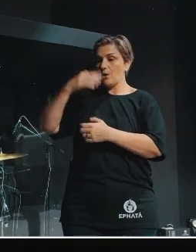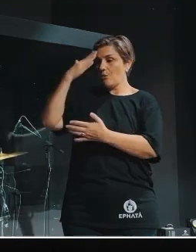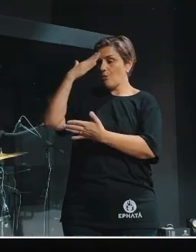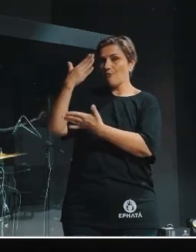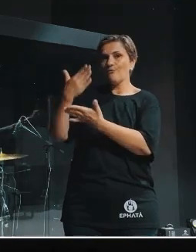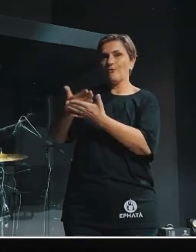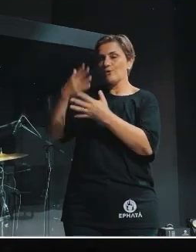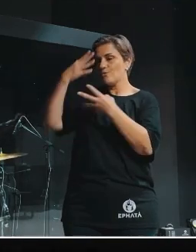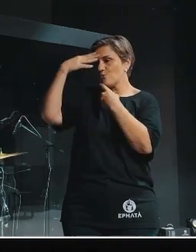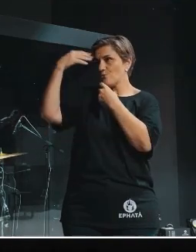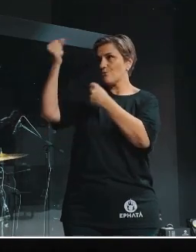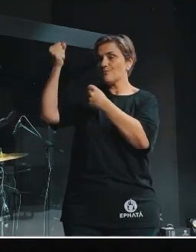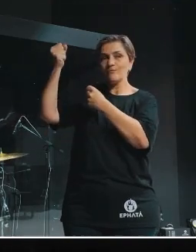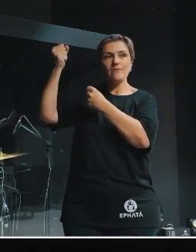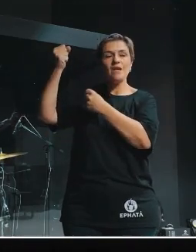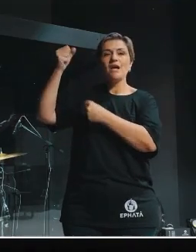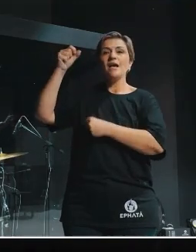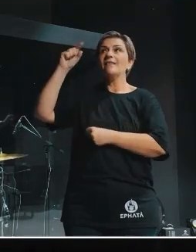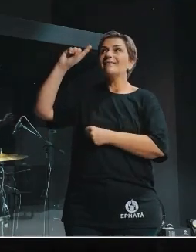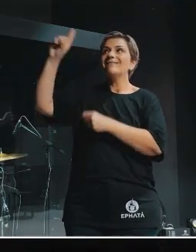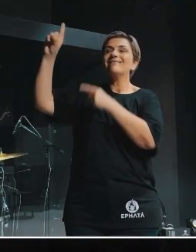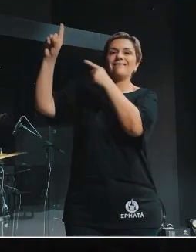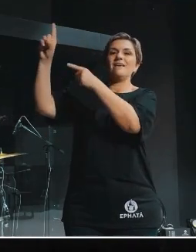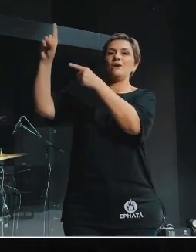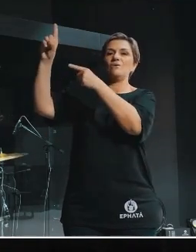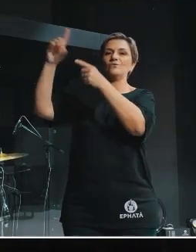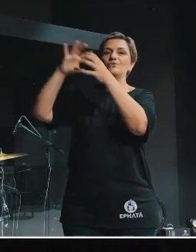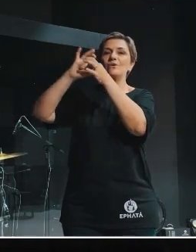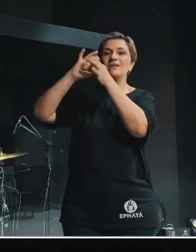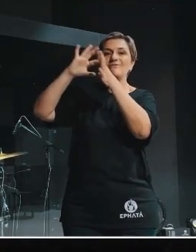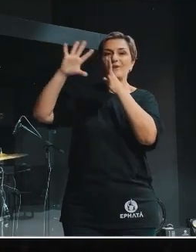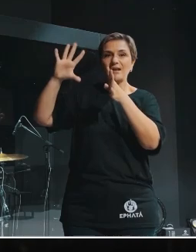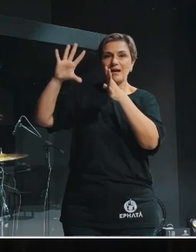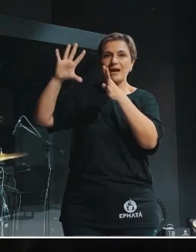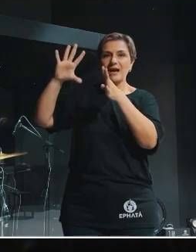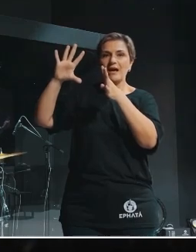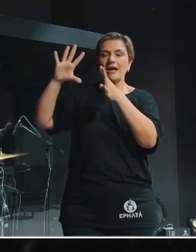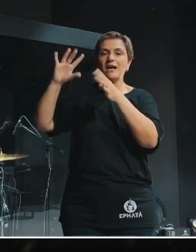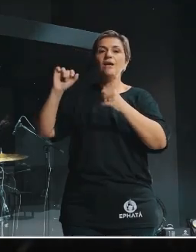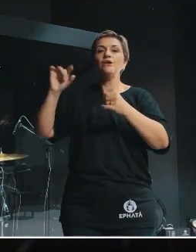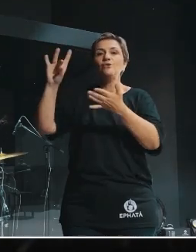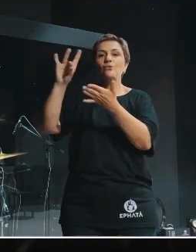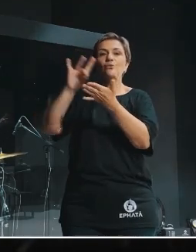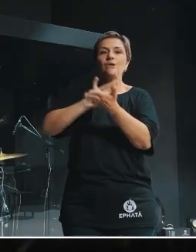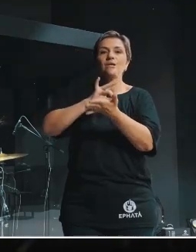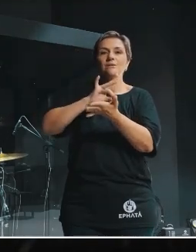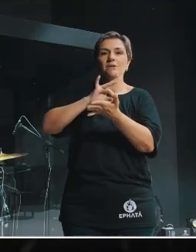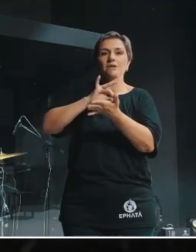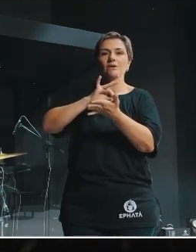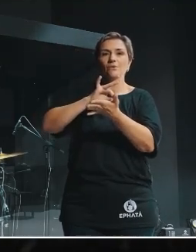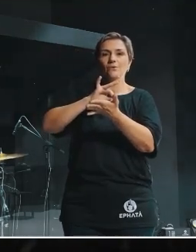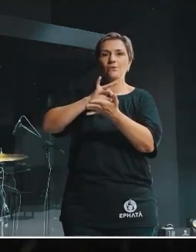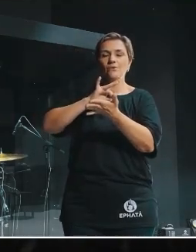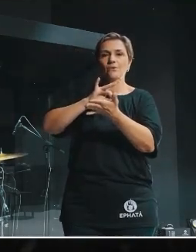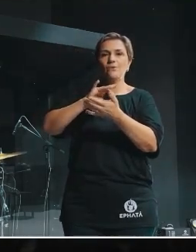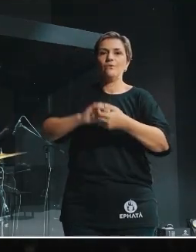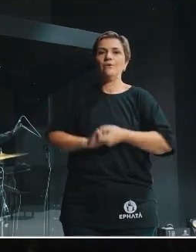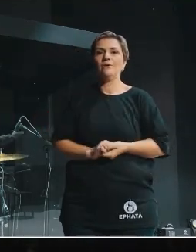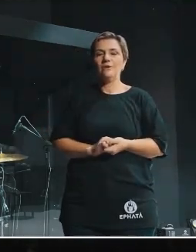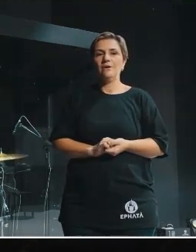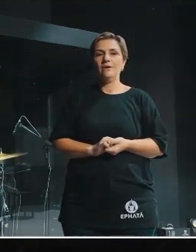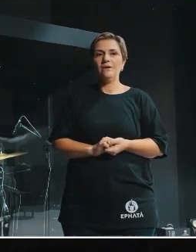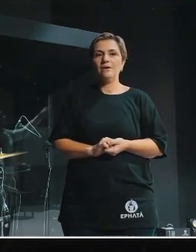Ele o livrará do laço do caçador e do veneno mortal.